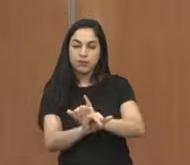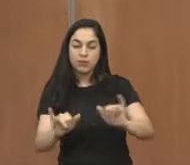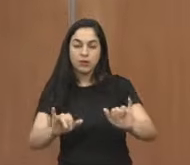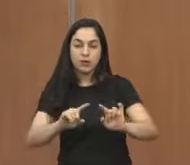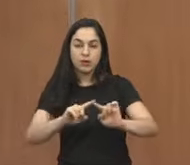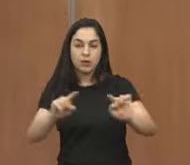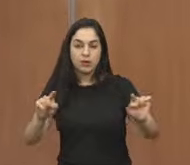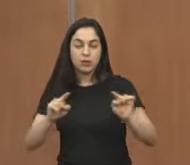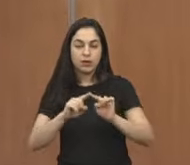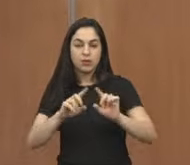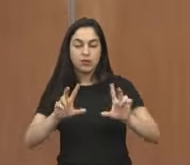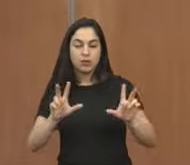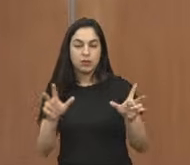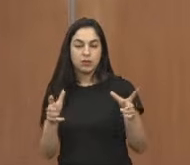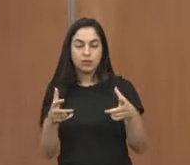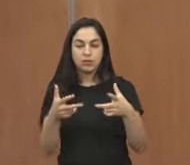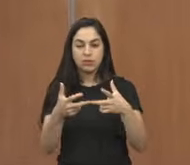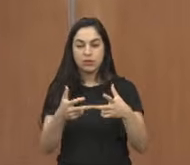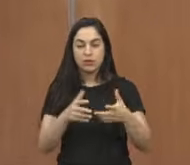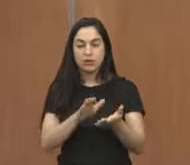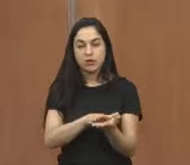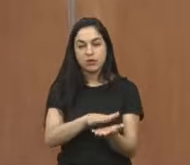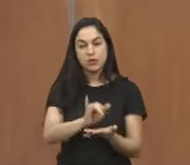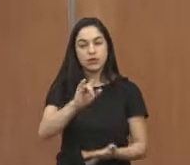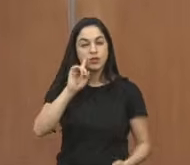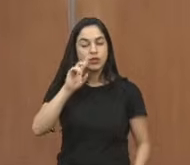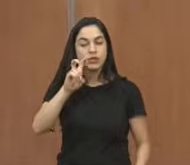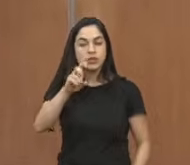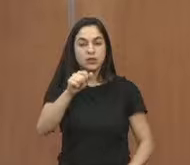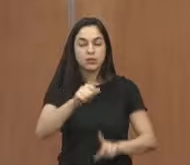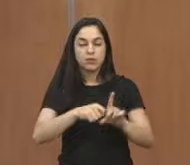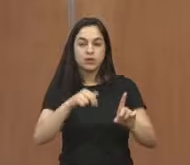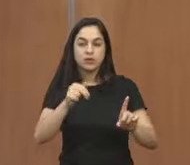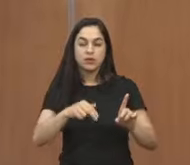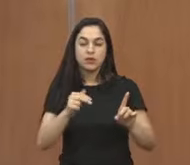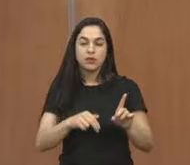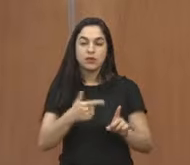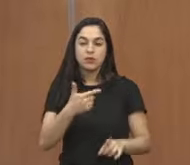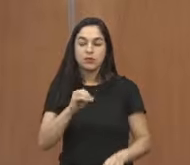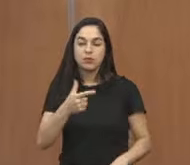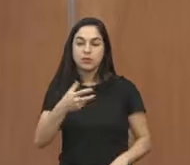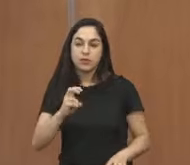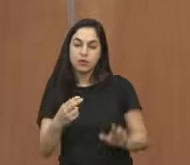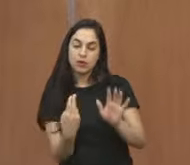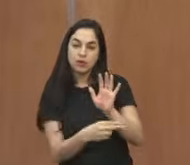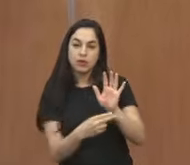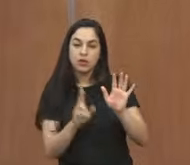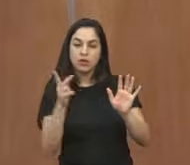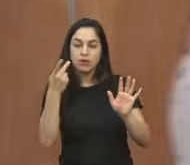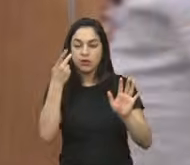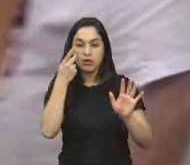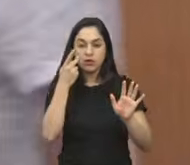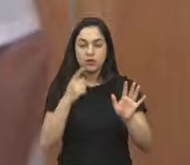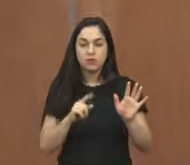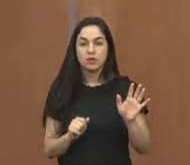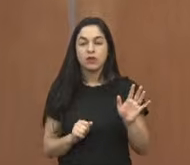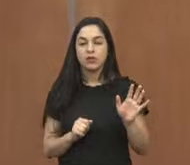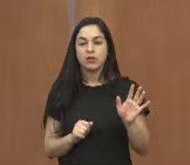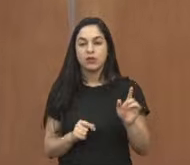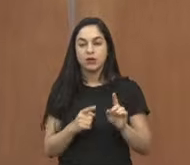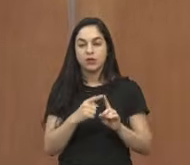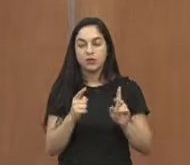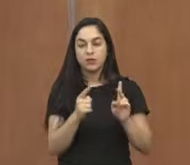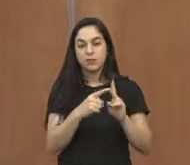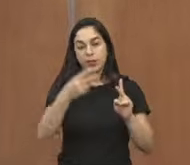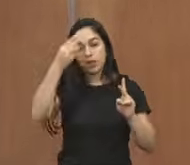Jacareí, 5 de novembro de 2025. Autoria, vereadores Paulinho do Esporte, presidente,